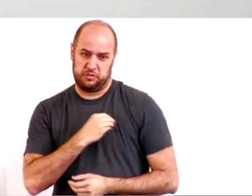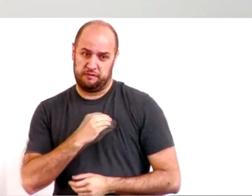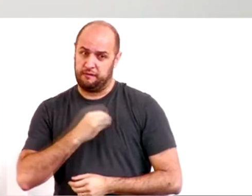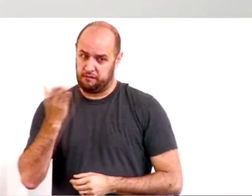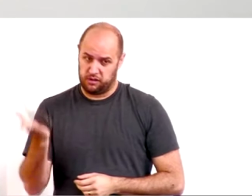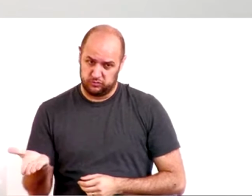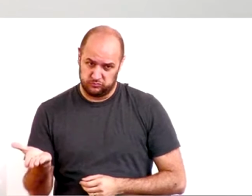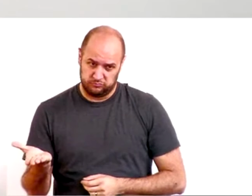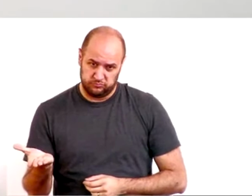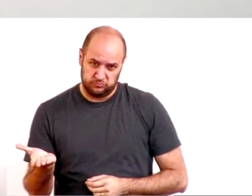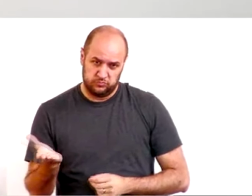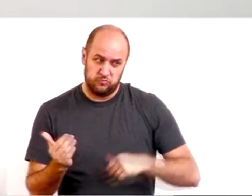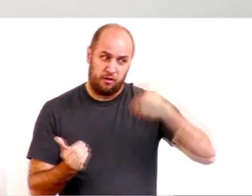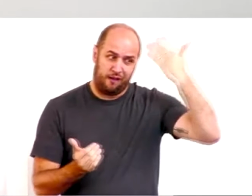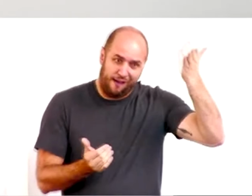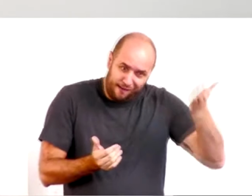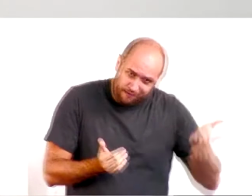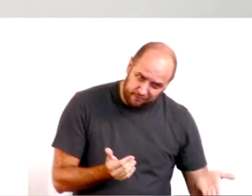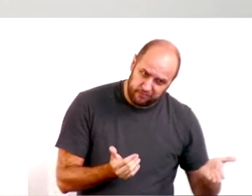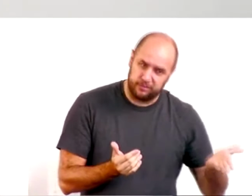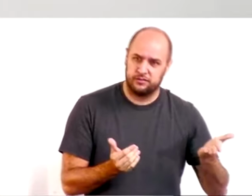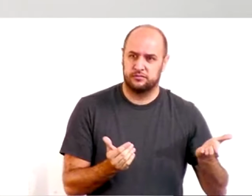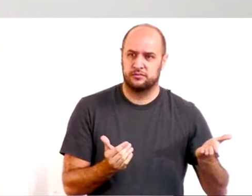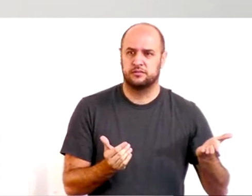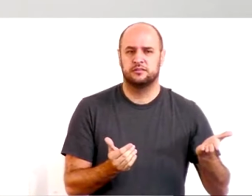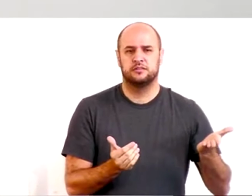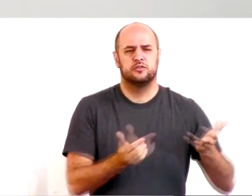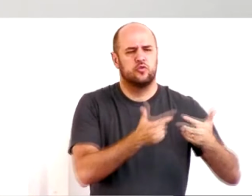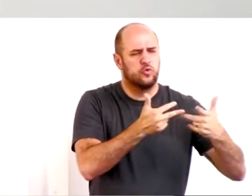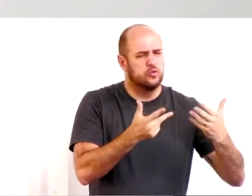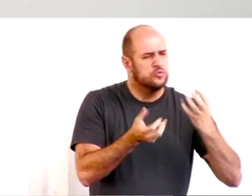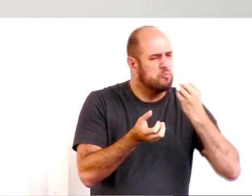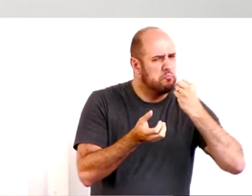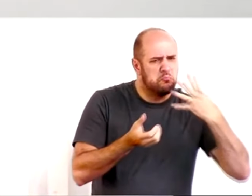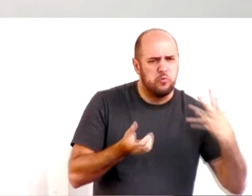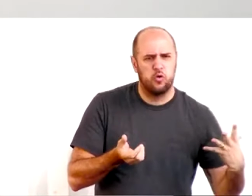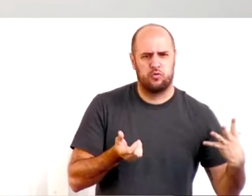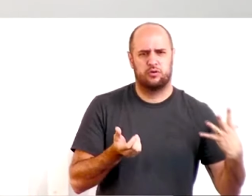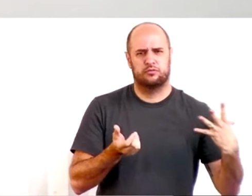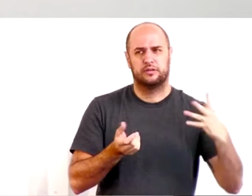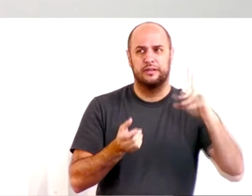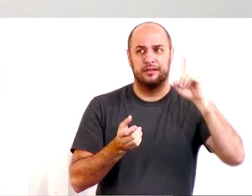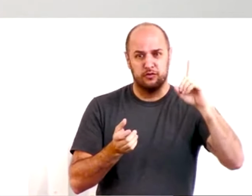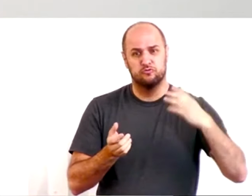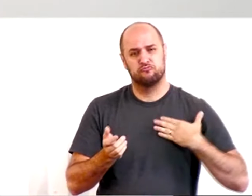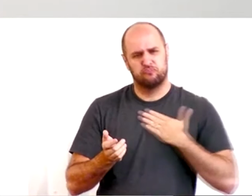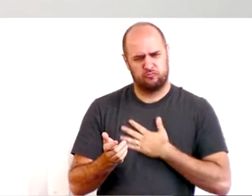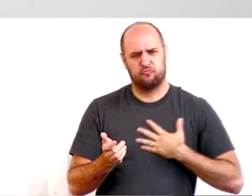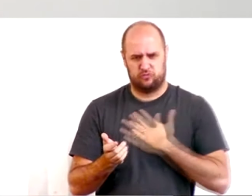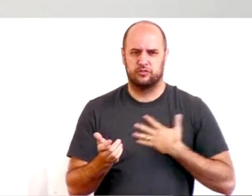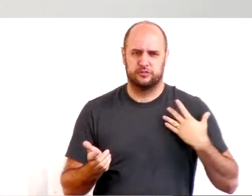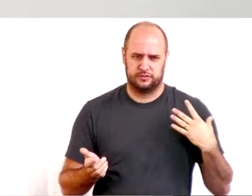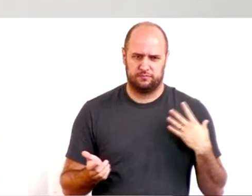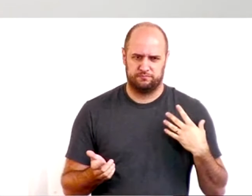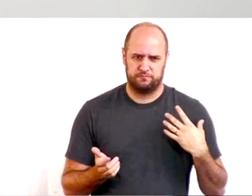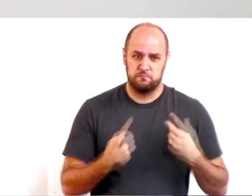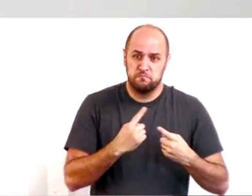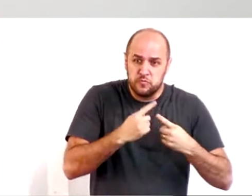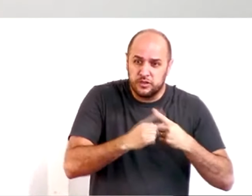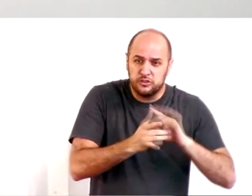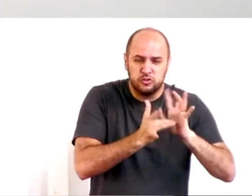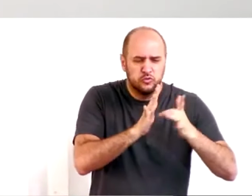pecados. Com Cristo no coração, Ele pode gradativamente nos